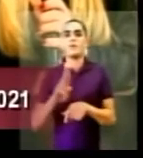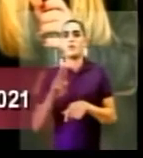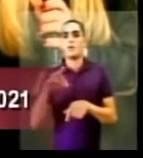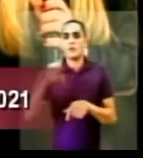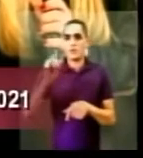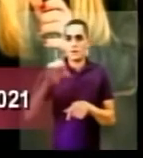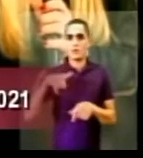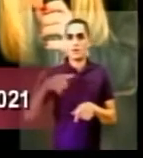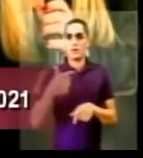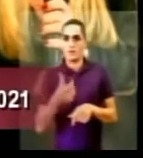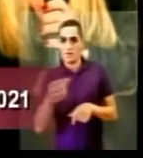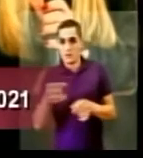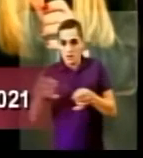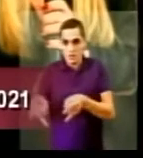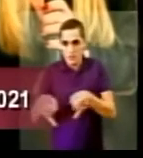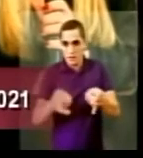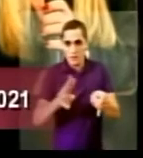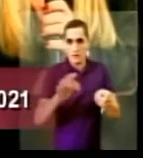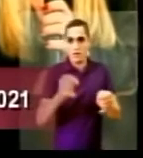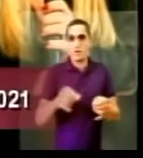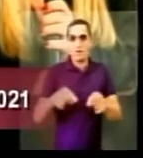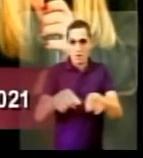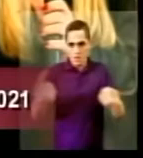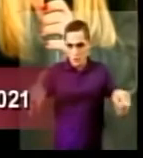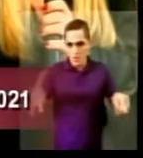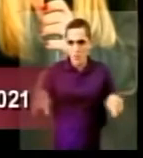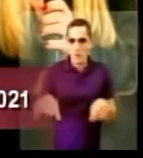72 estão em enfermaria. Próximo.